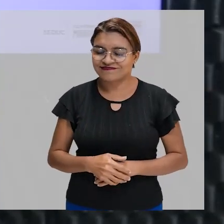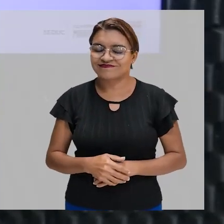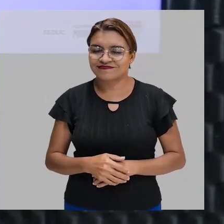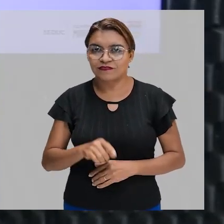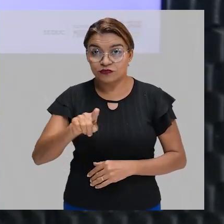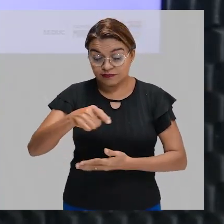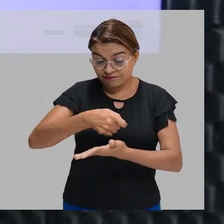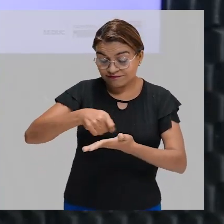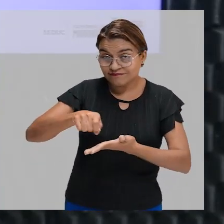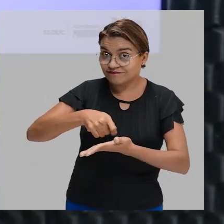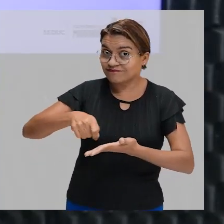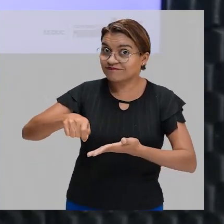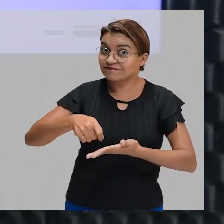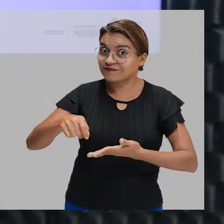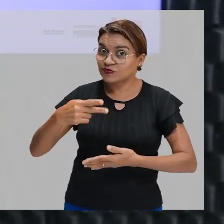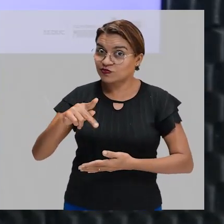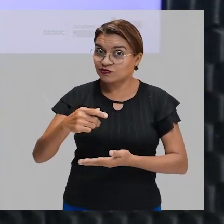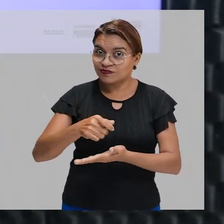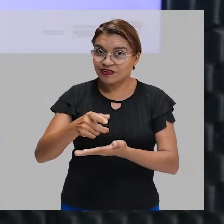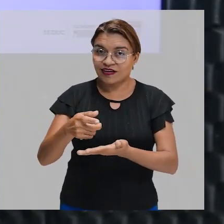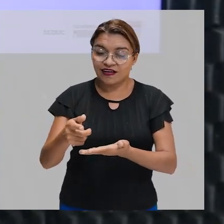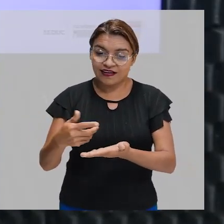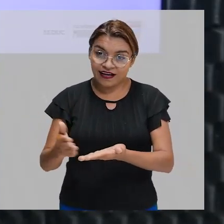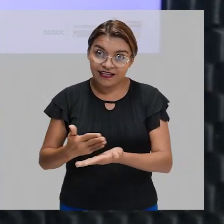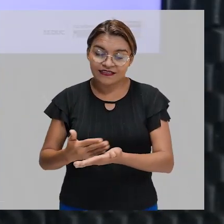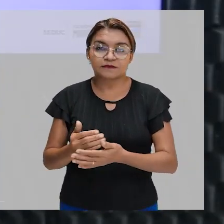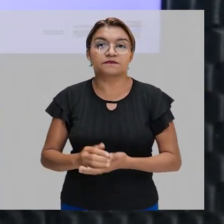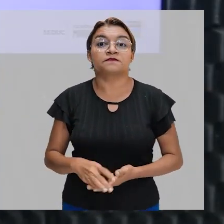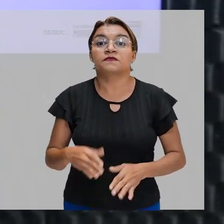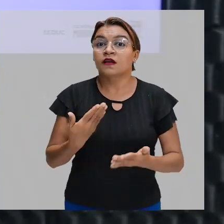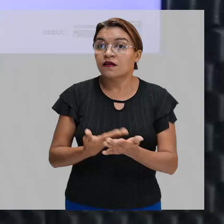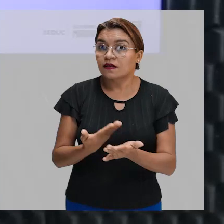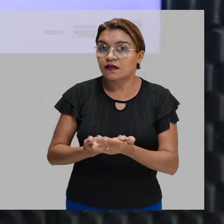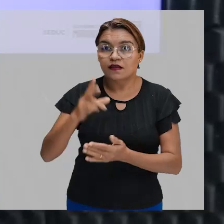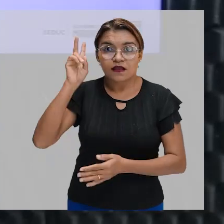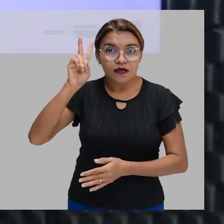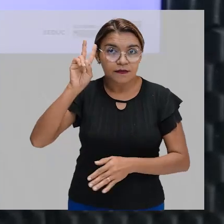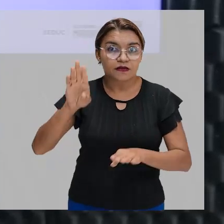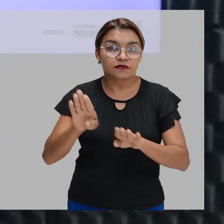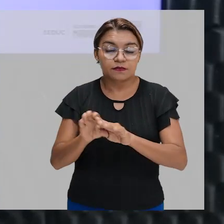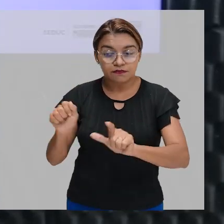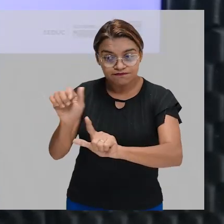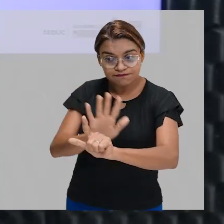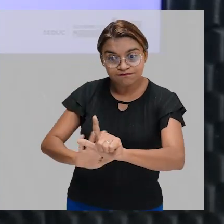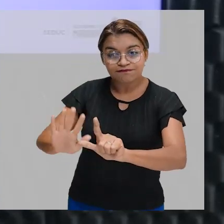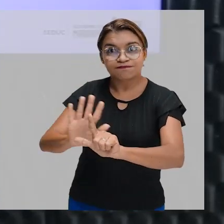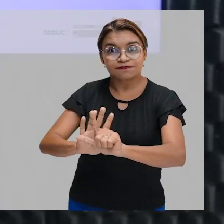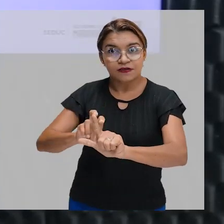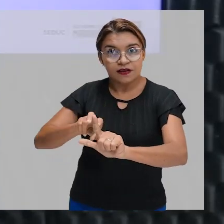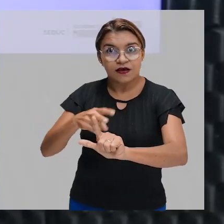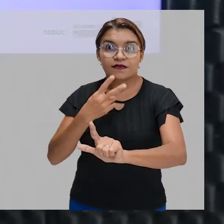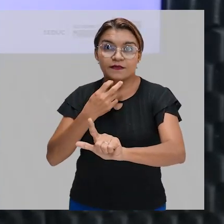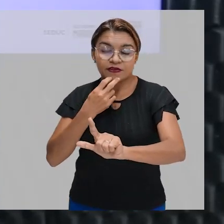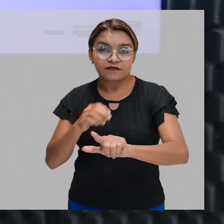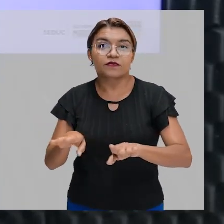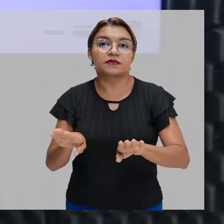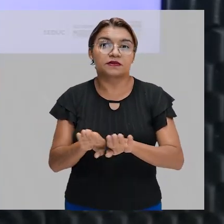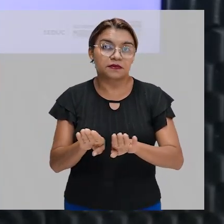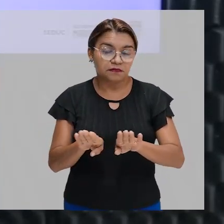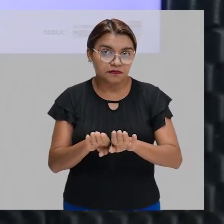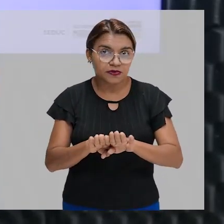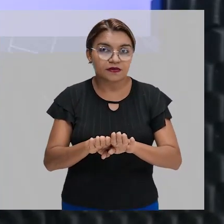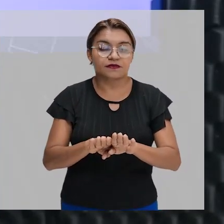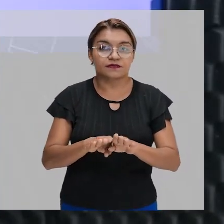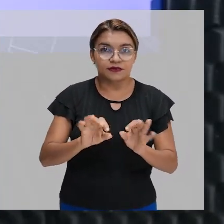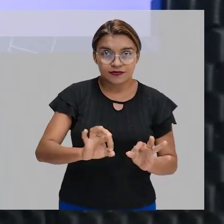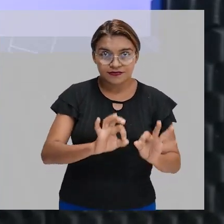anotando aí no seu caderno né as aulas lembrando Além daqui da TV educação você pode assistir na plataforma